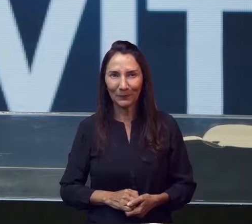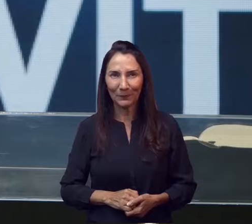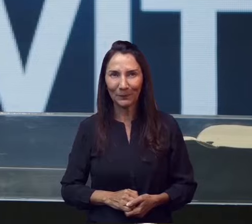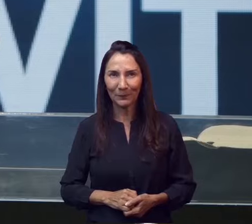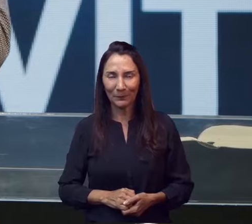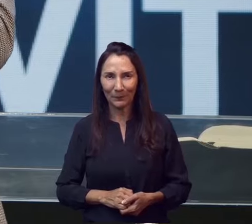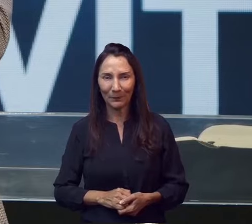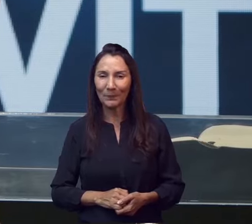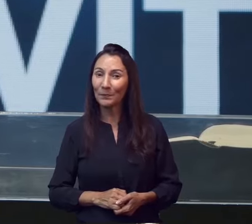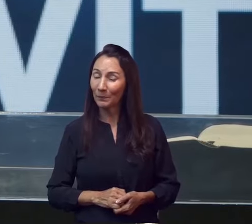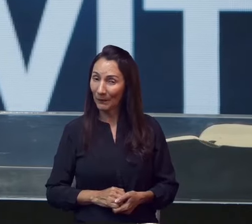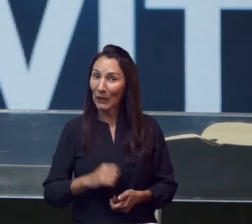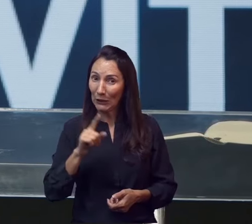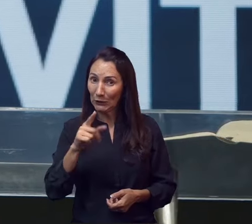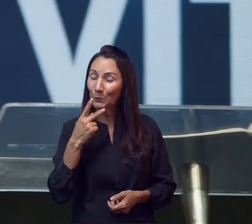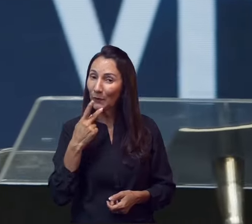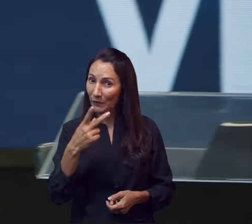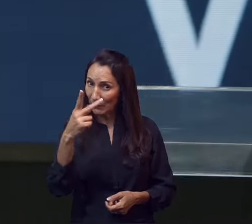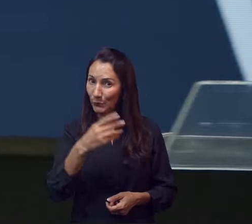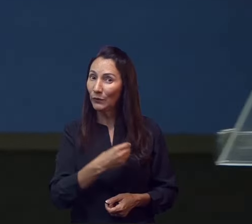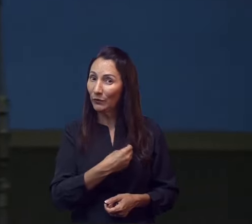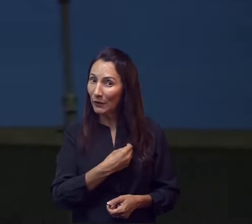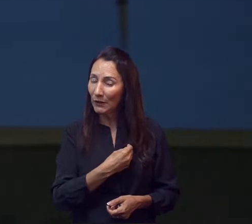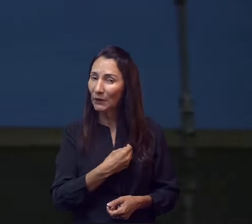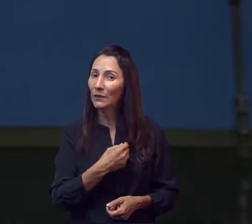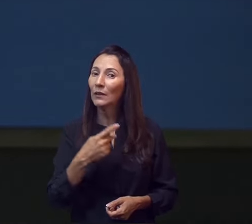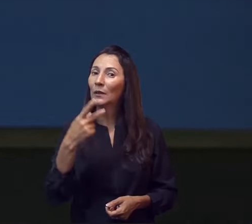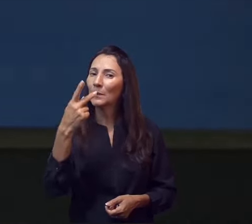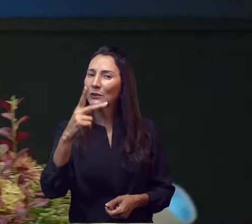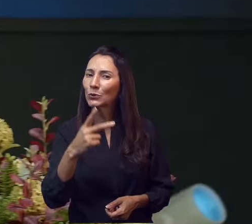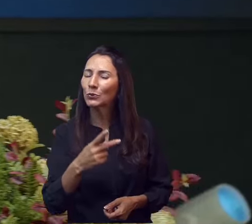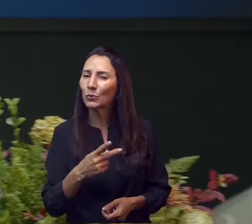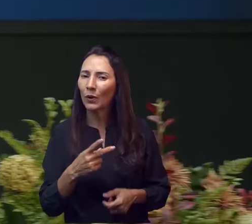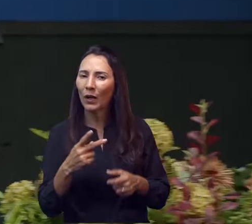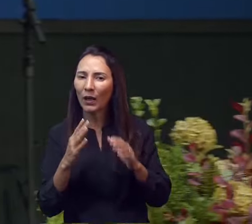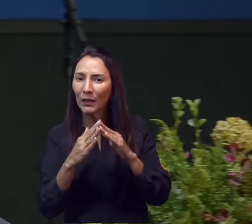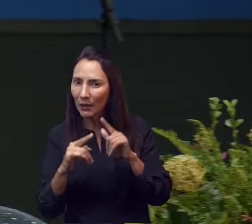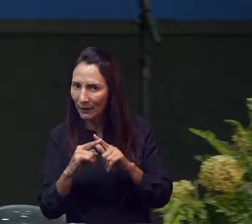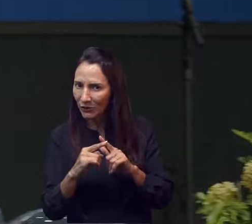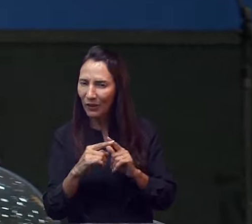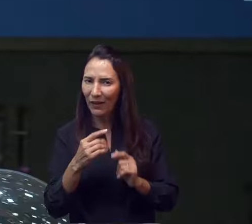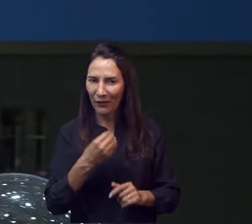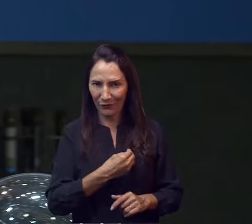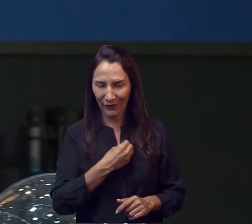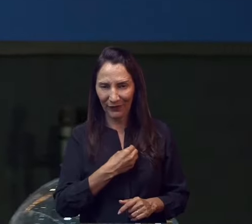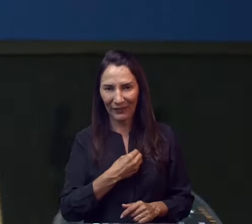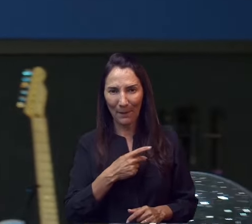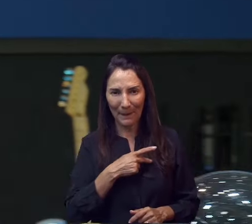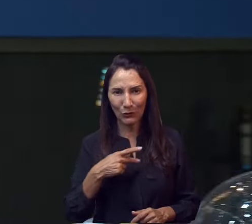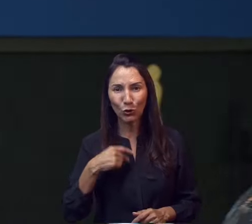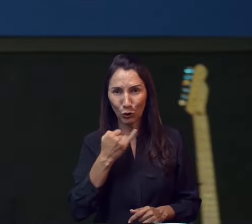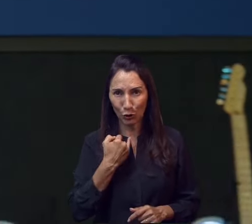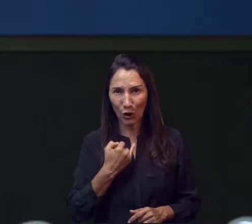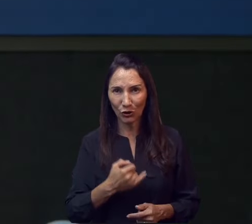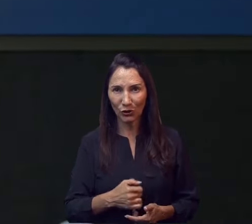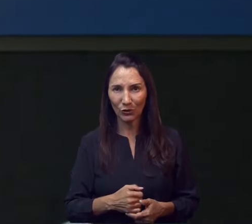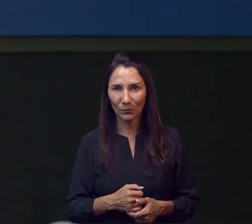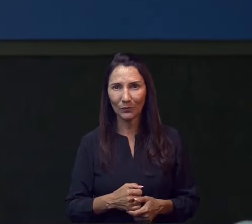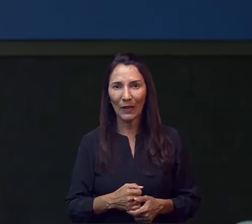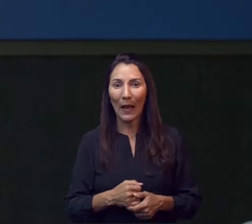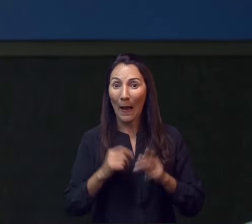isso é Profético para você para igreja para a vida do Pastor Jorge aquele que é poderoso para fazer